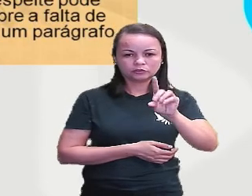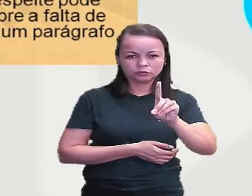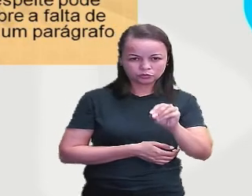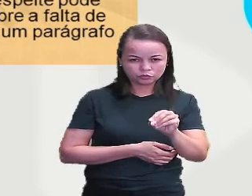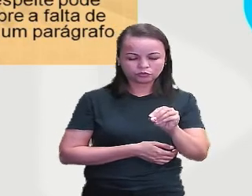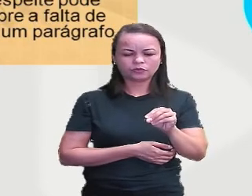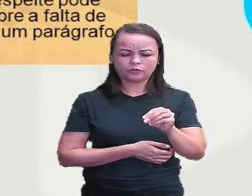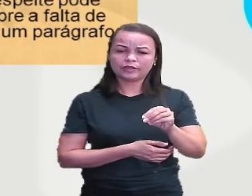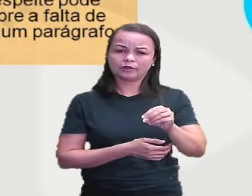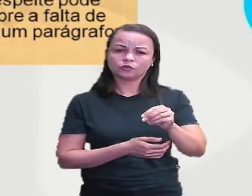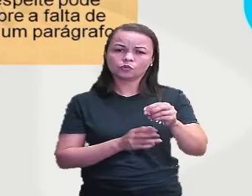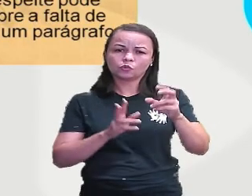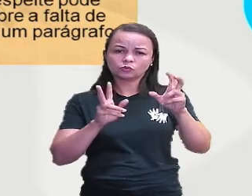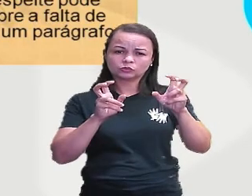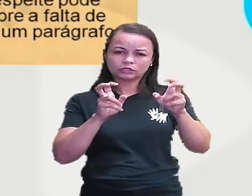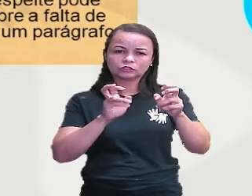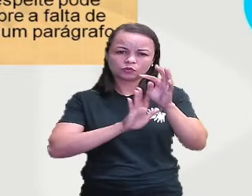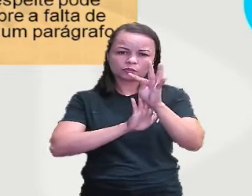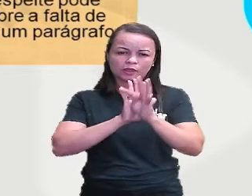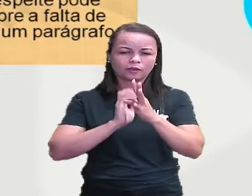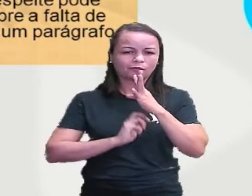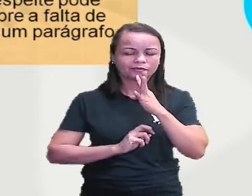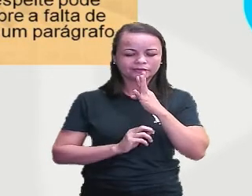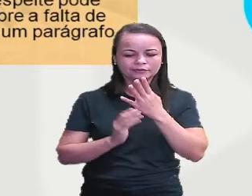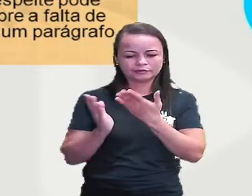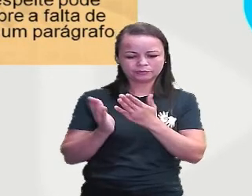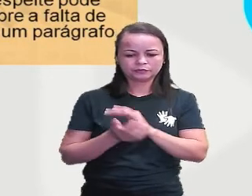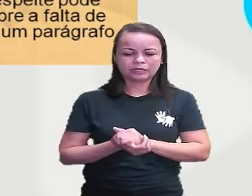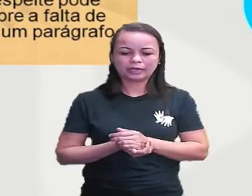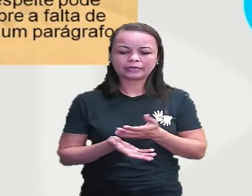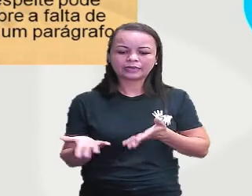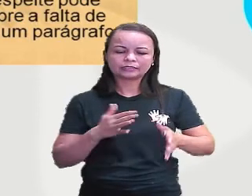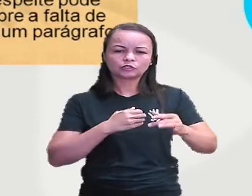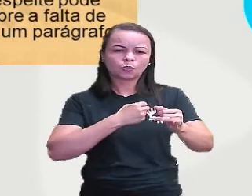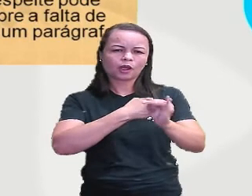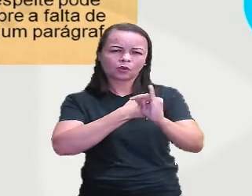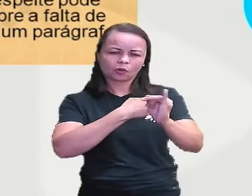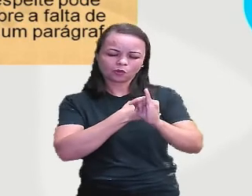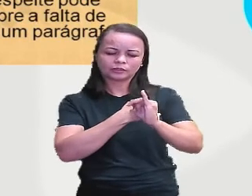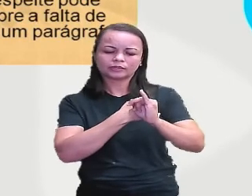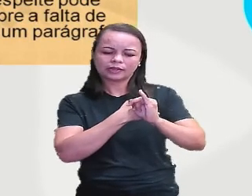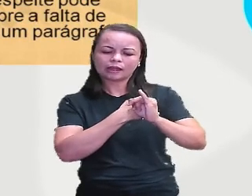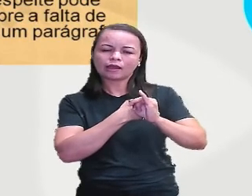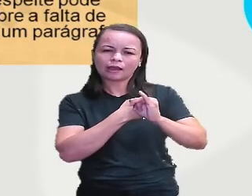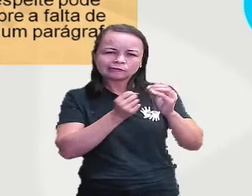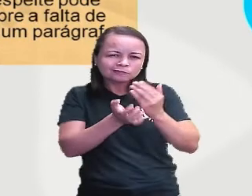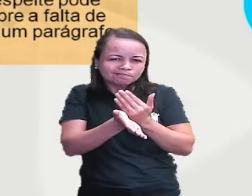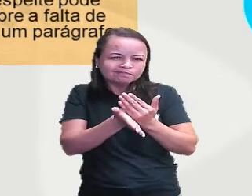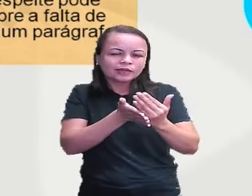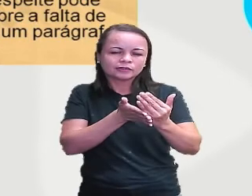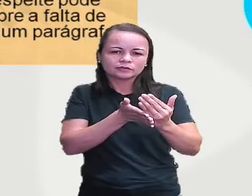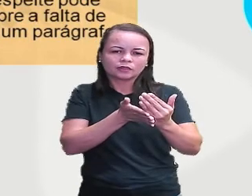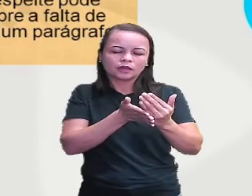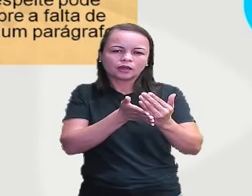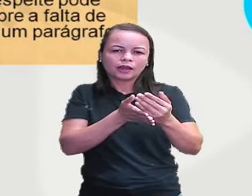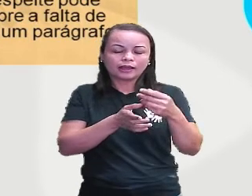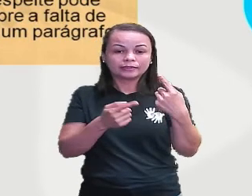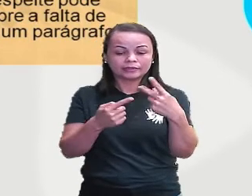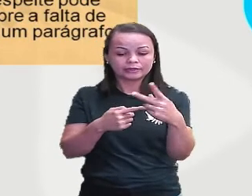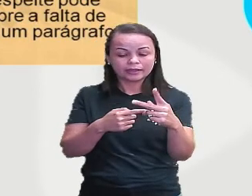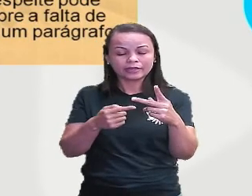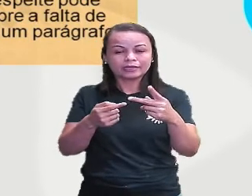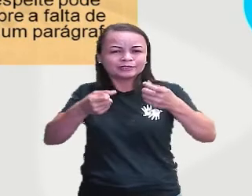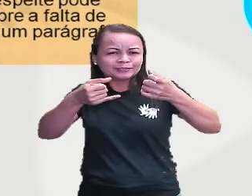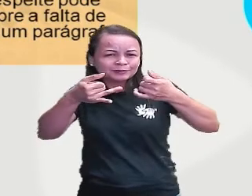tá? E o título é Nasce uma Crônica. Eu trouxe esse texto porque, além de ser uma crônica, né, justamente, mas ele também explica aí o que é